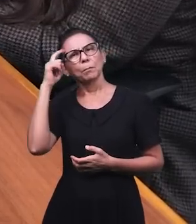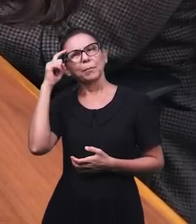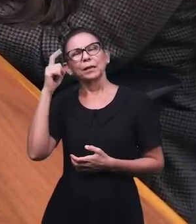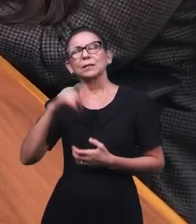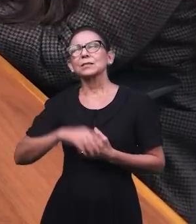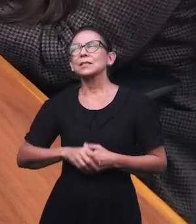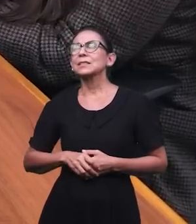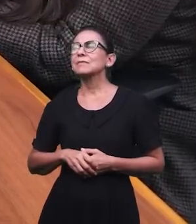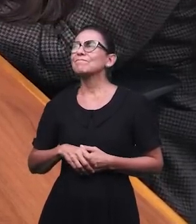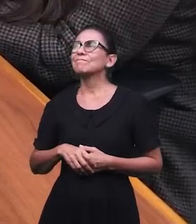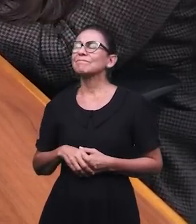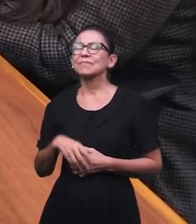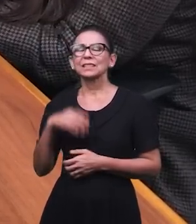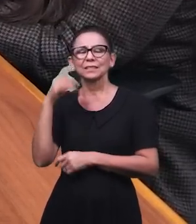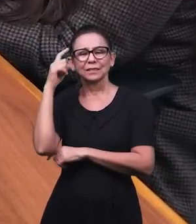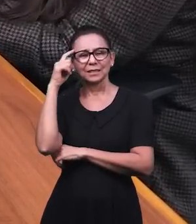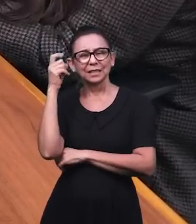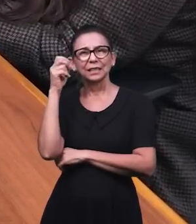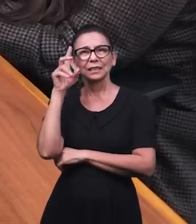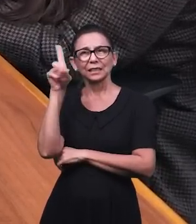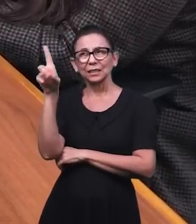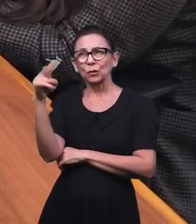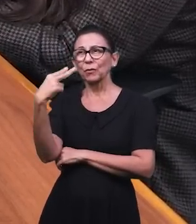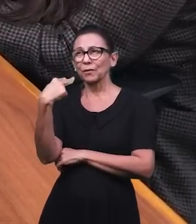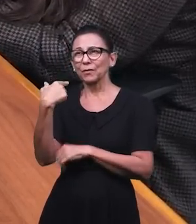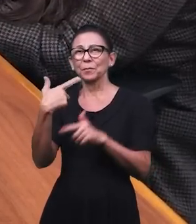é... Deus vai olhar para o meu